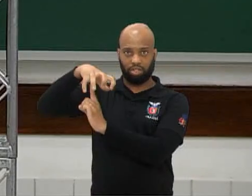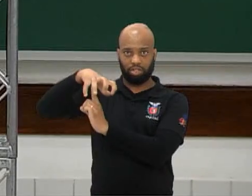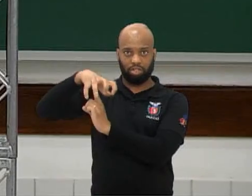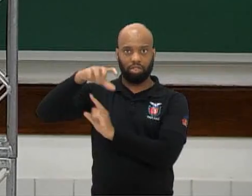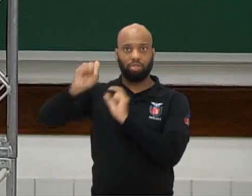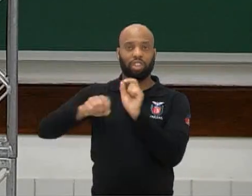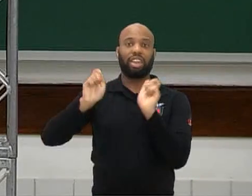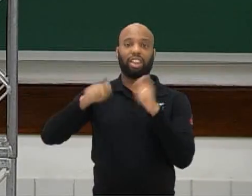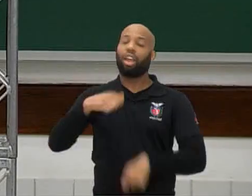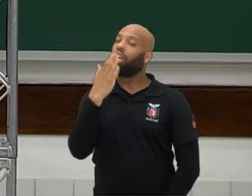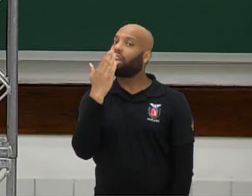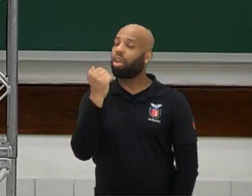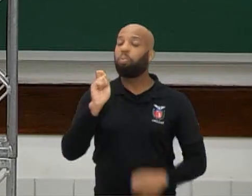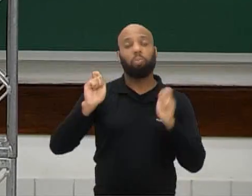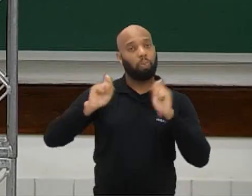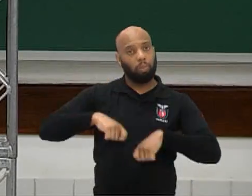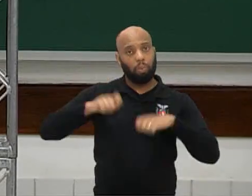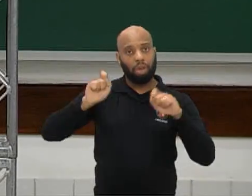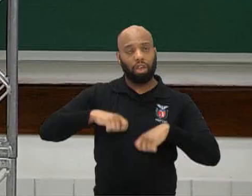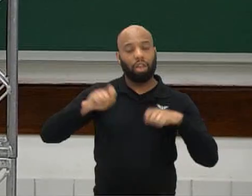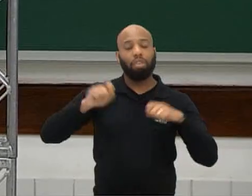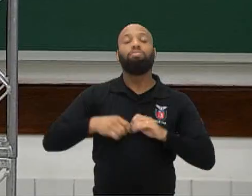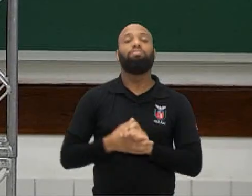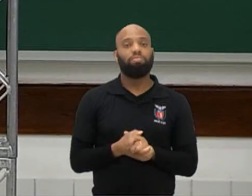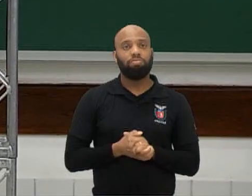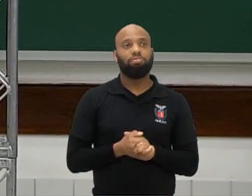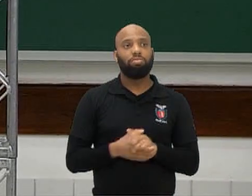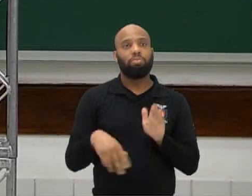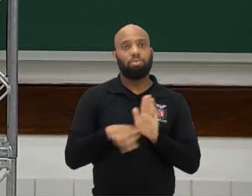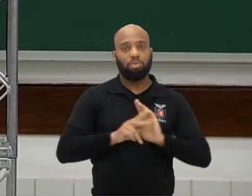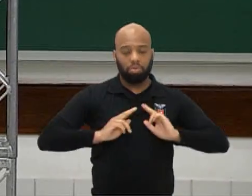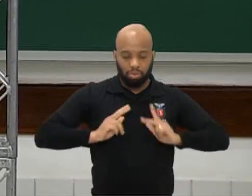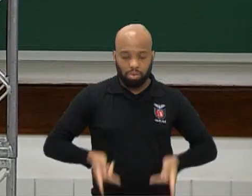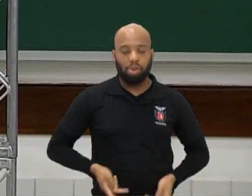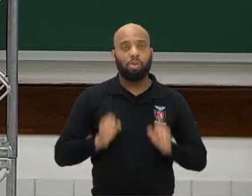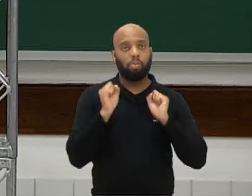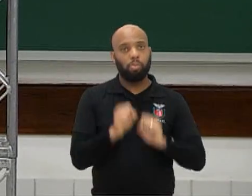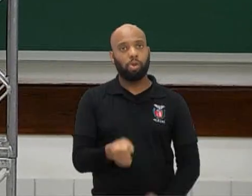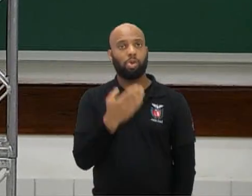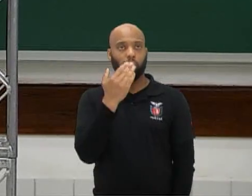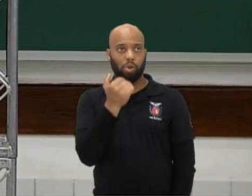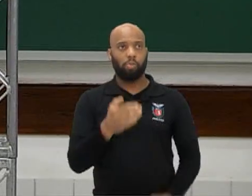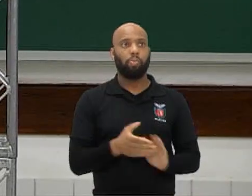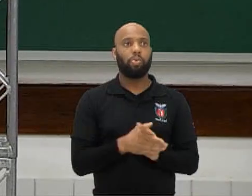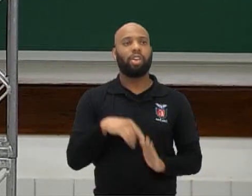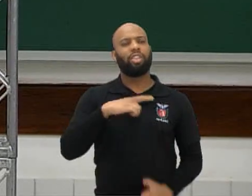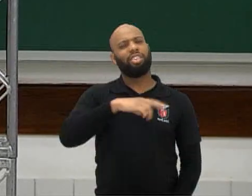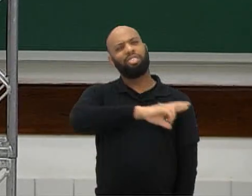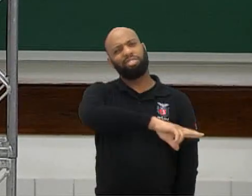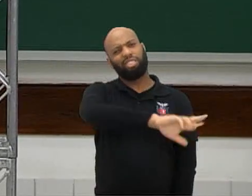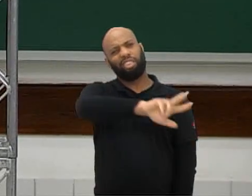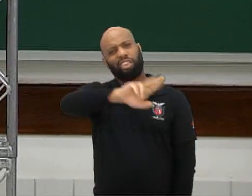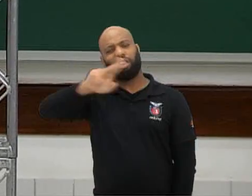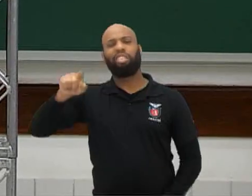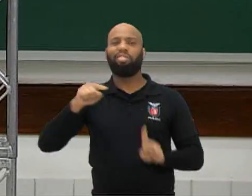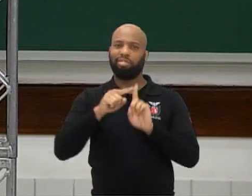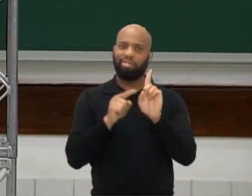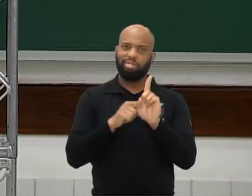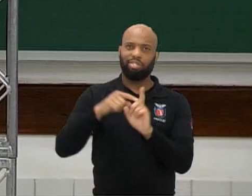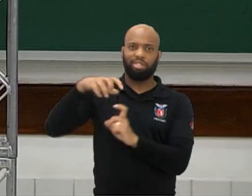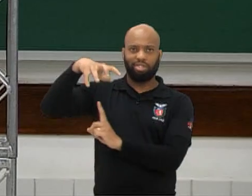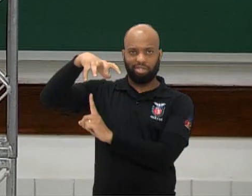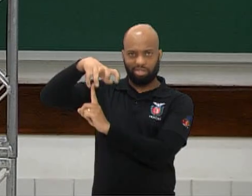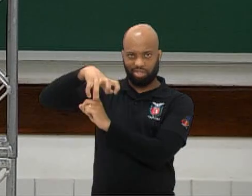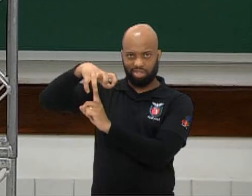são comestíveis, que servem de alimento para o ser humano. E aí nós temos uma grande variedade